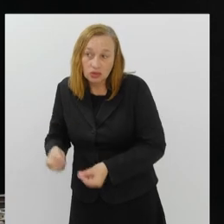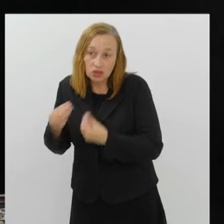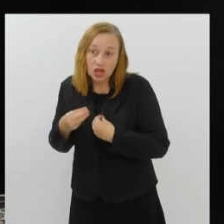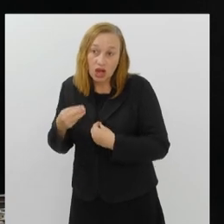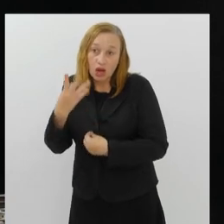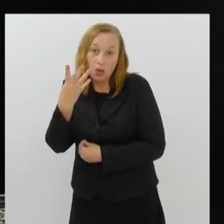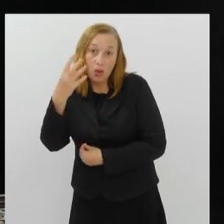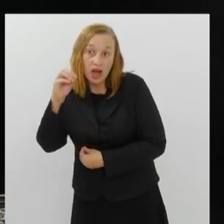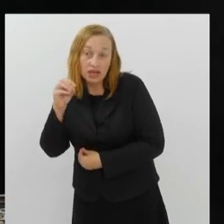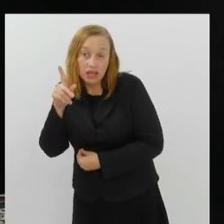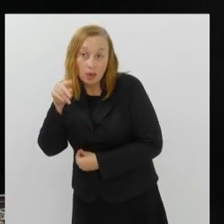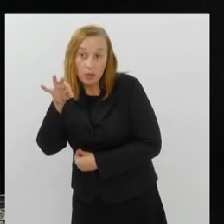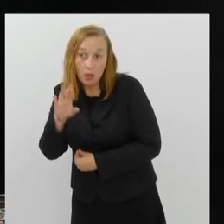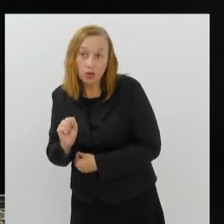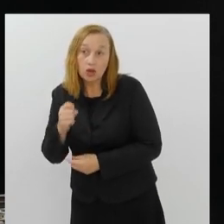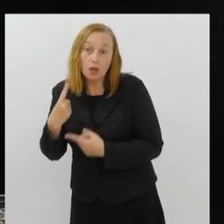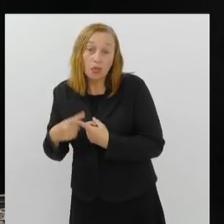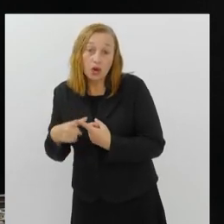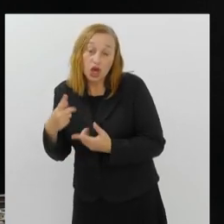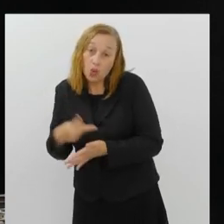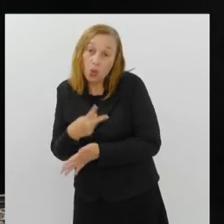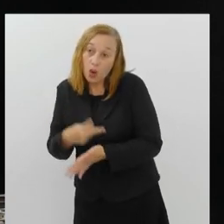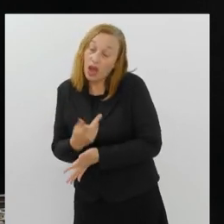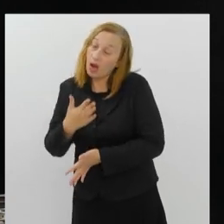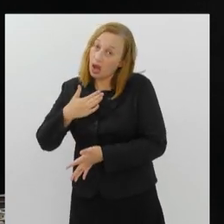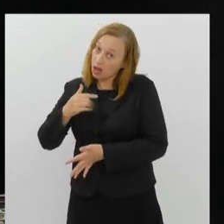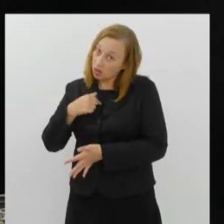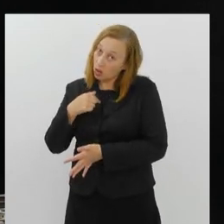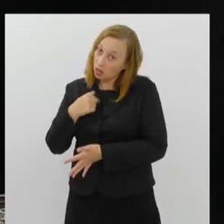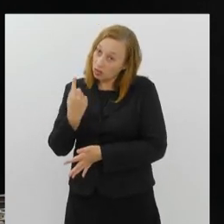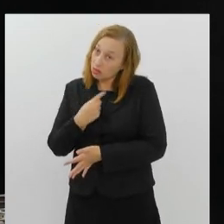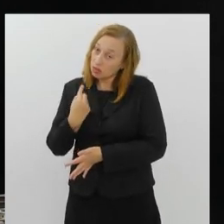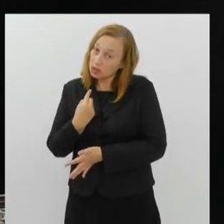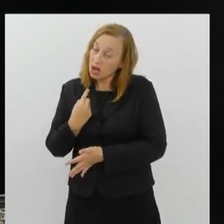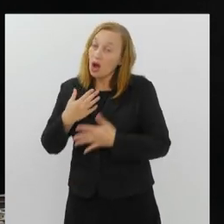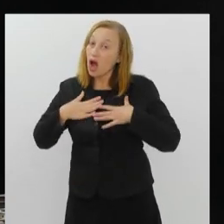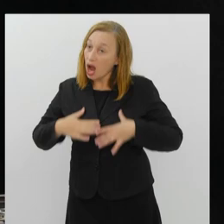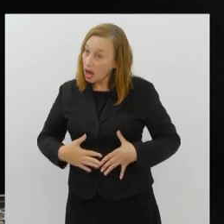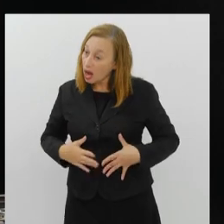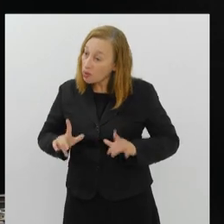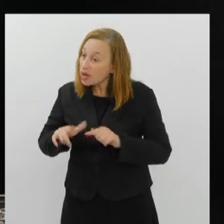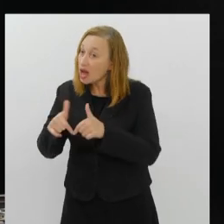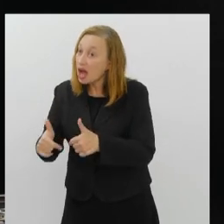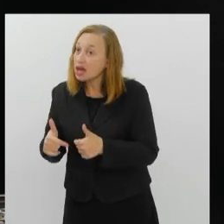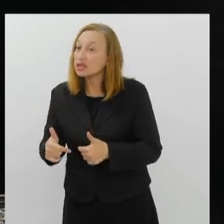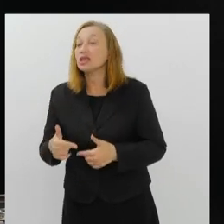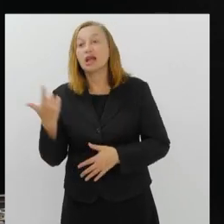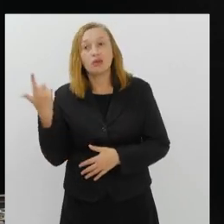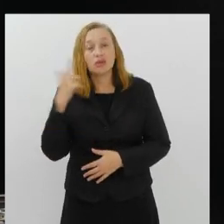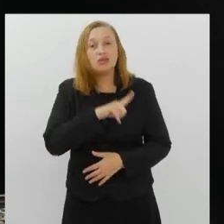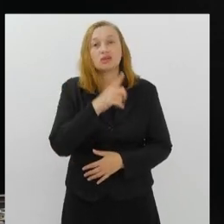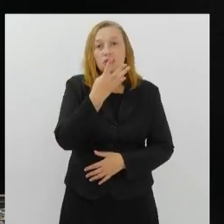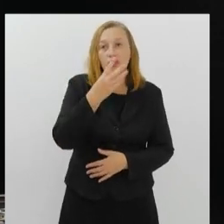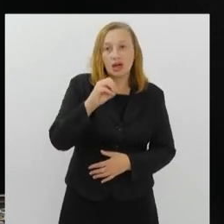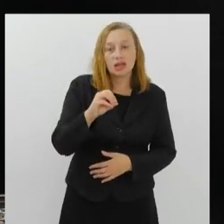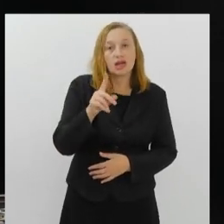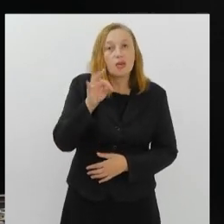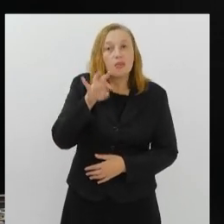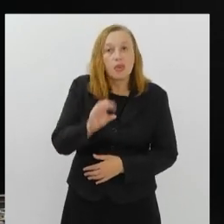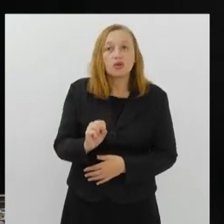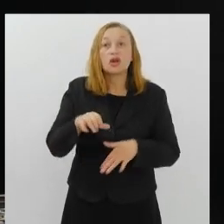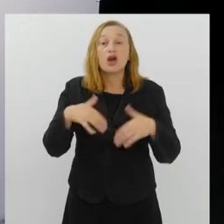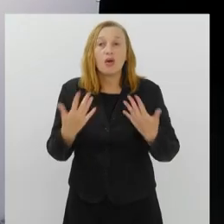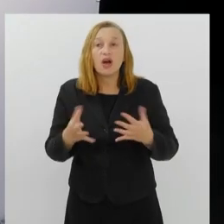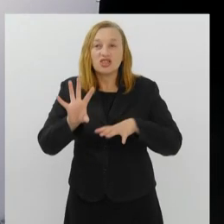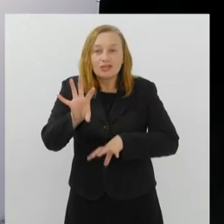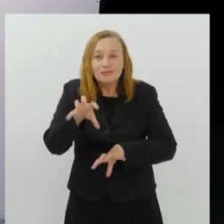40 pontos, porque o erro foi nosso. Fica calma e faz o teu melhor. E ela conseguiu os 40 pontos, né? Eu